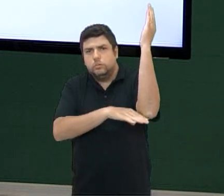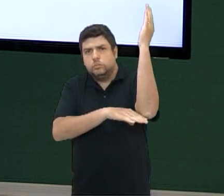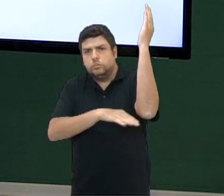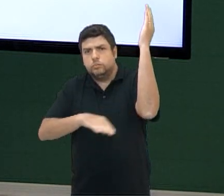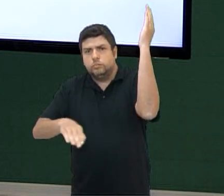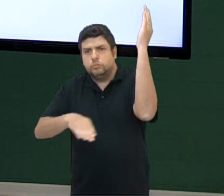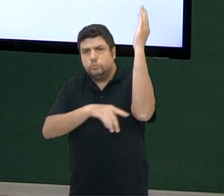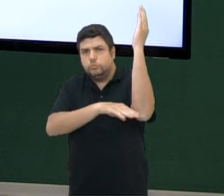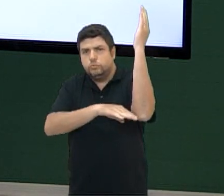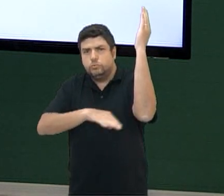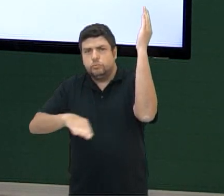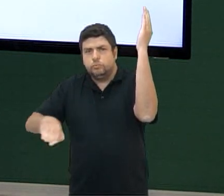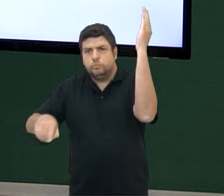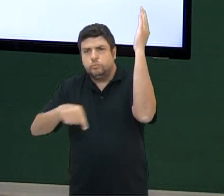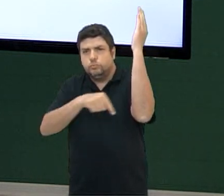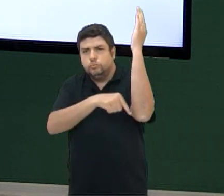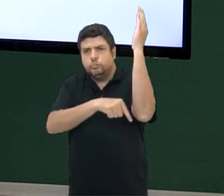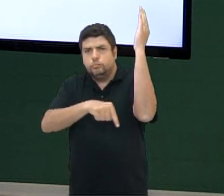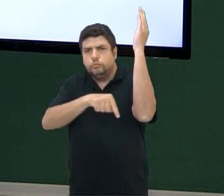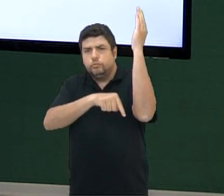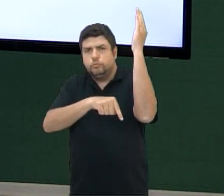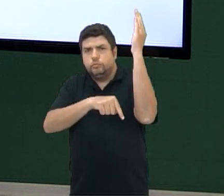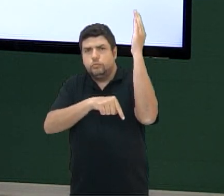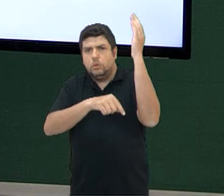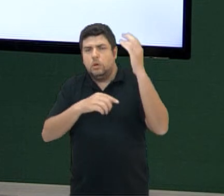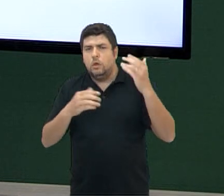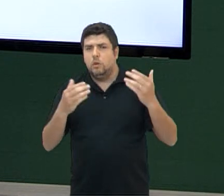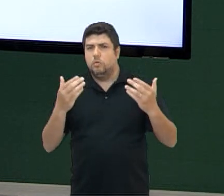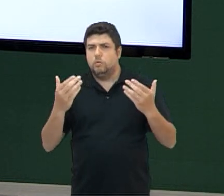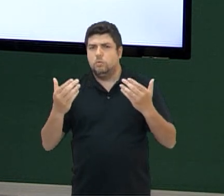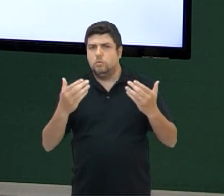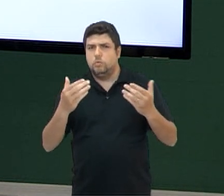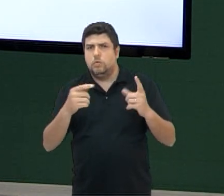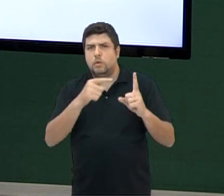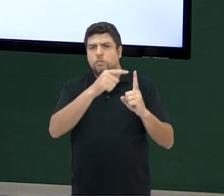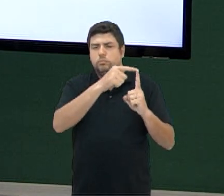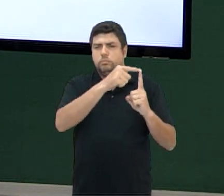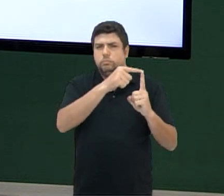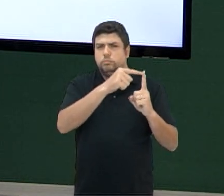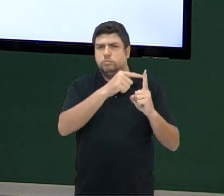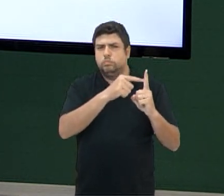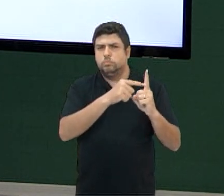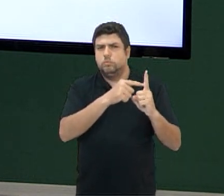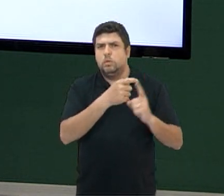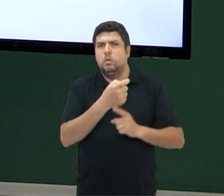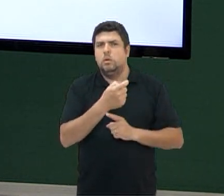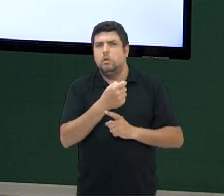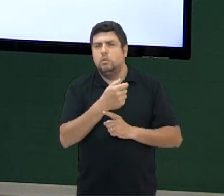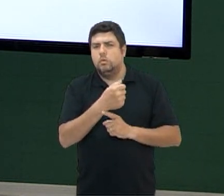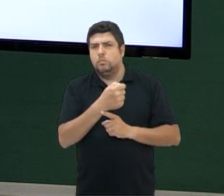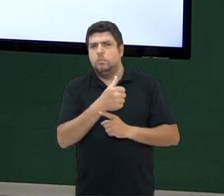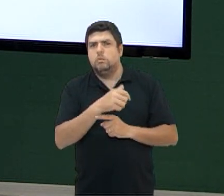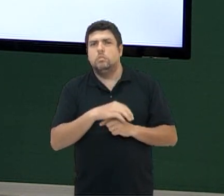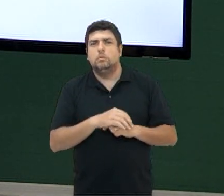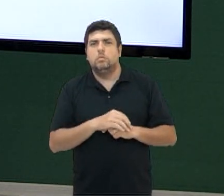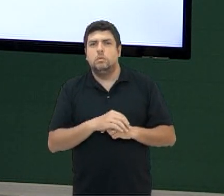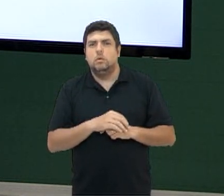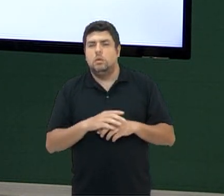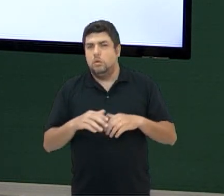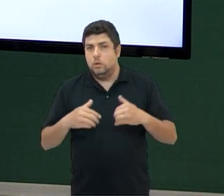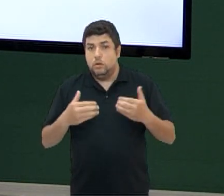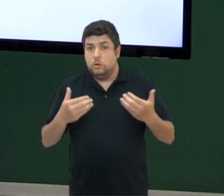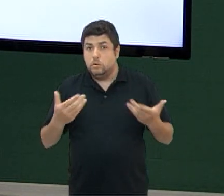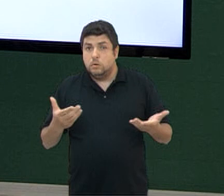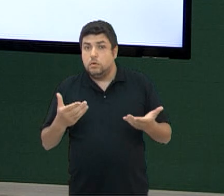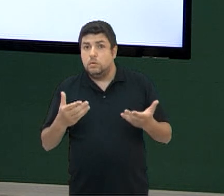temperatura dela é menor em comparação com a outra isoterma que está mais afastada. Então, são detalhes que